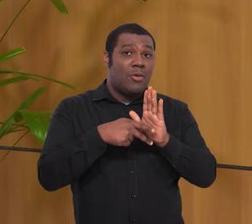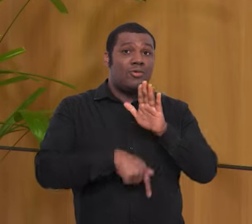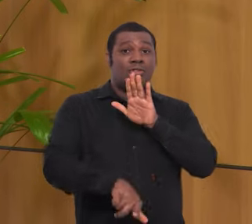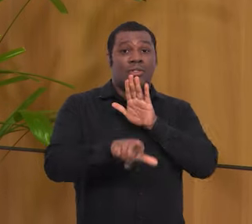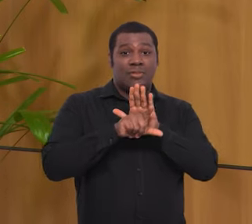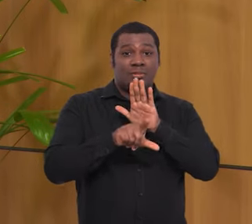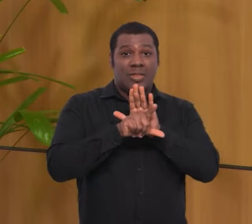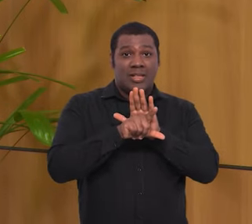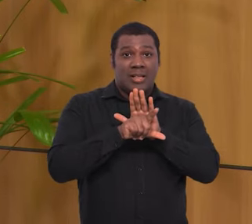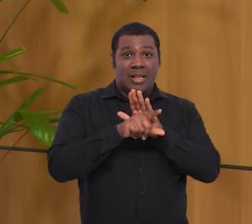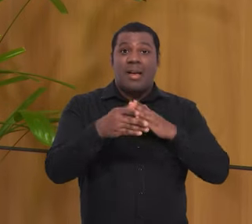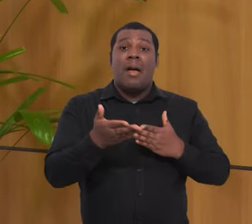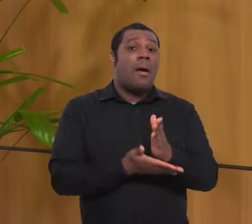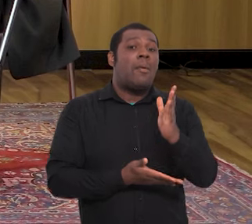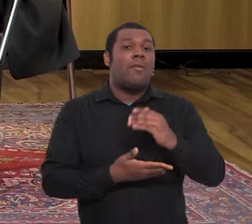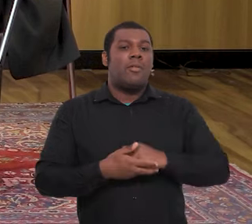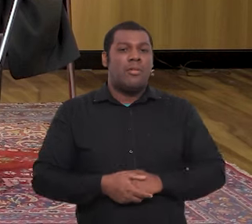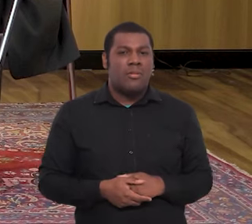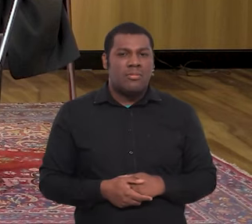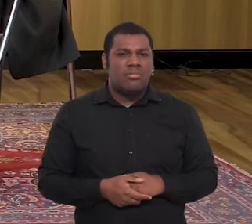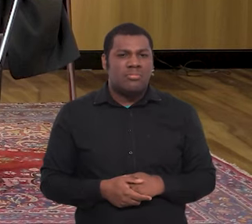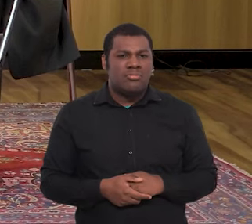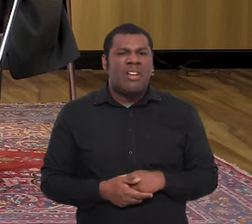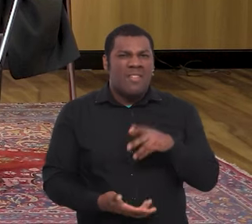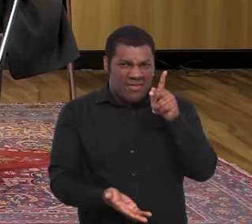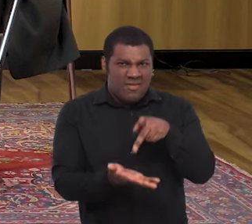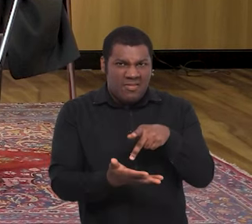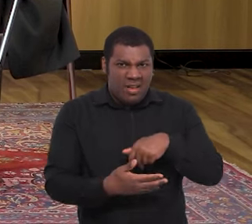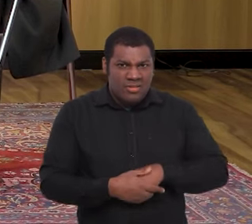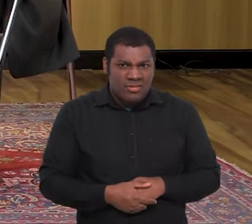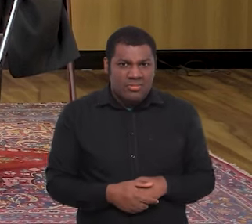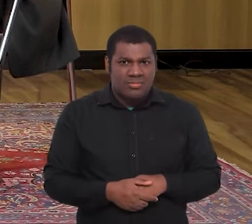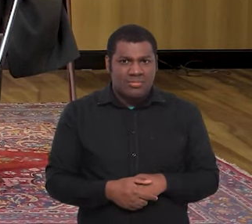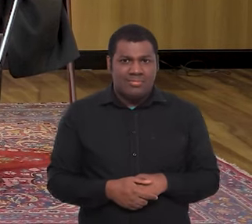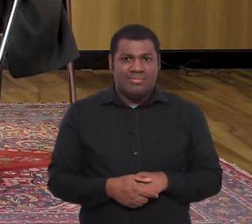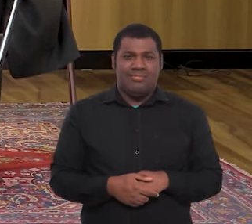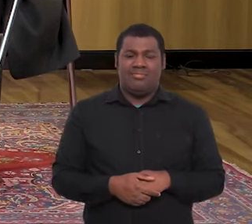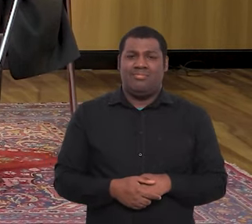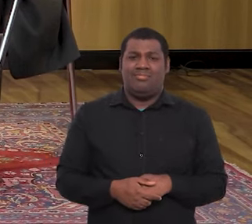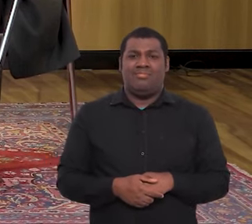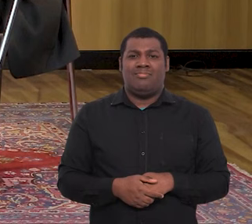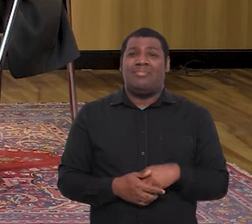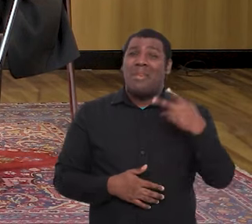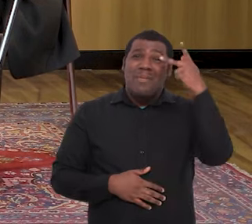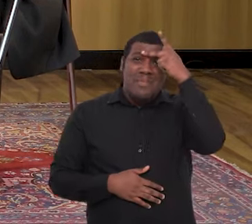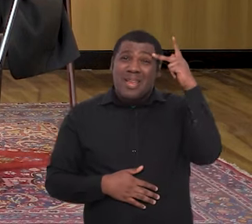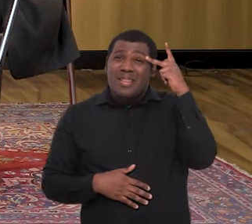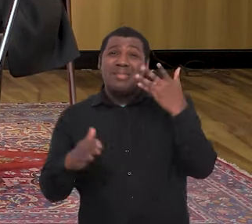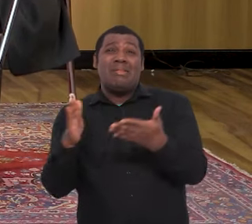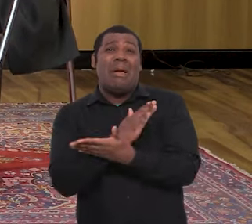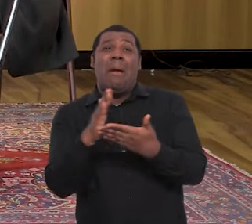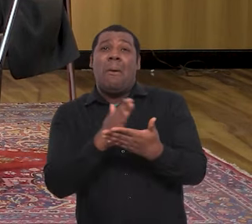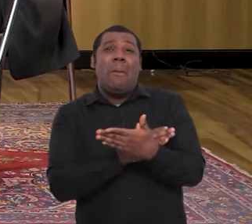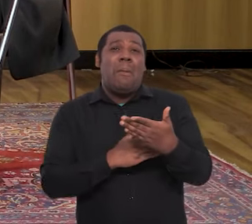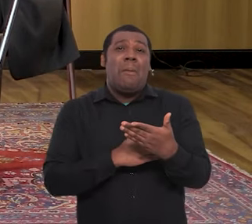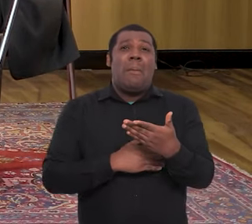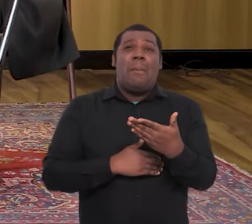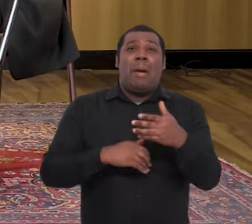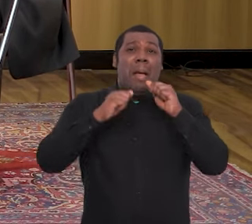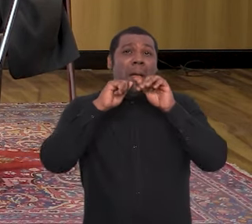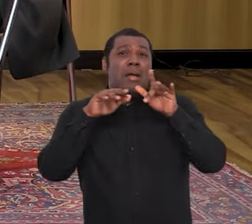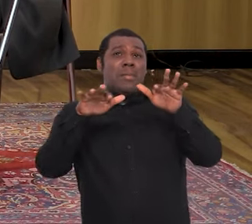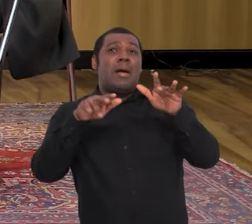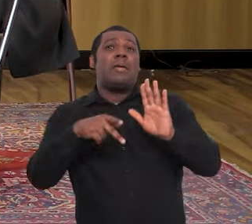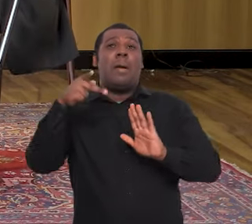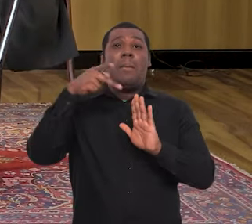causar um encarecimento dos custos isso tem sentido Ministro primeiro que é uma contradição hora que fala que o projeto é a favor das